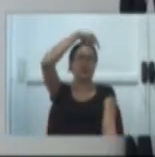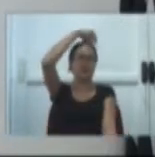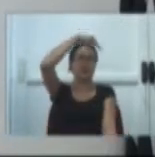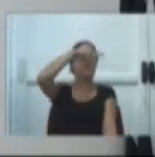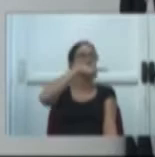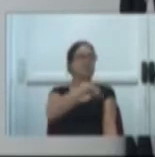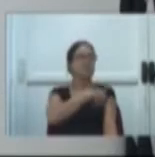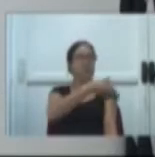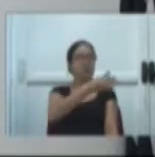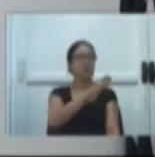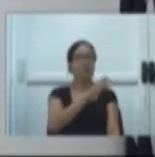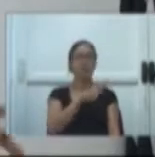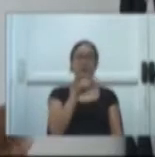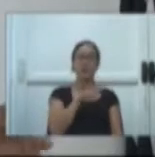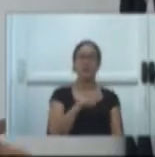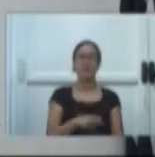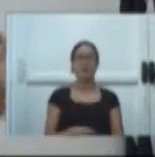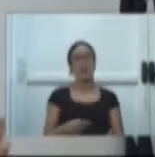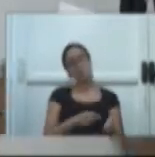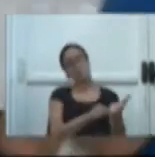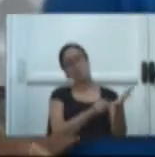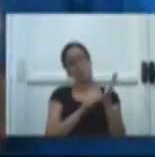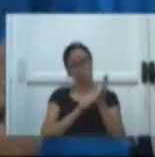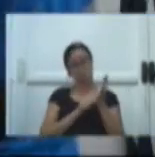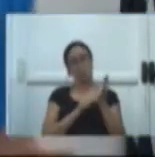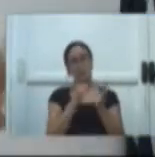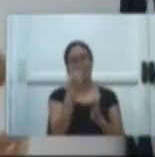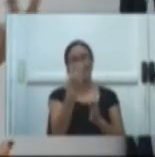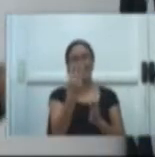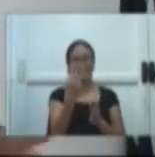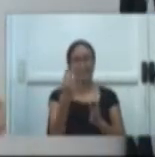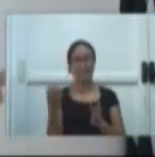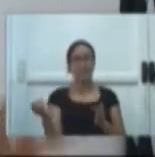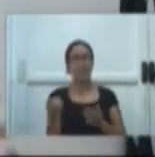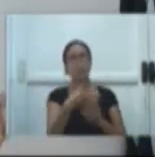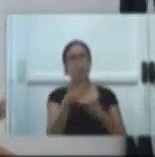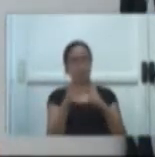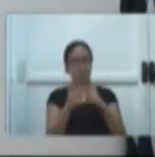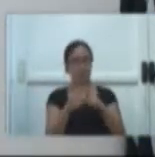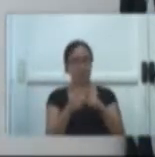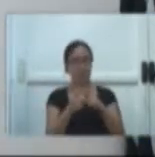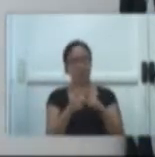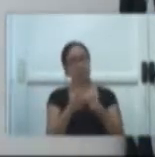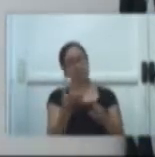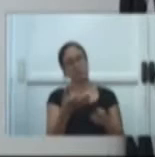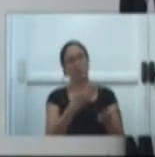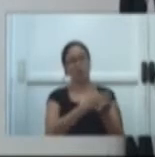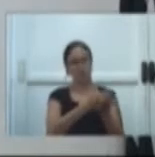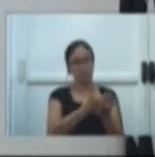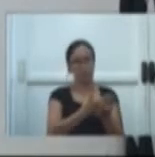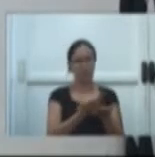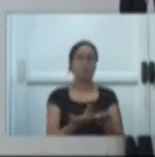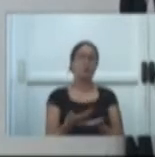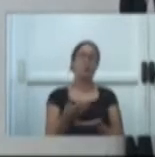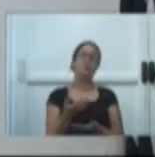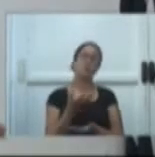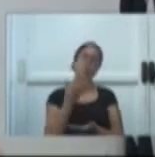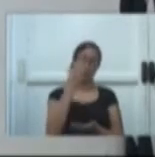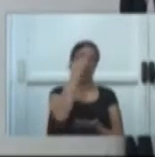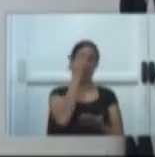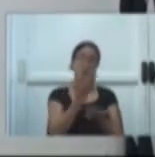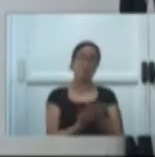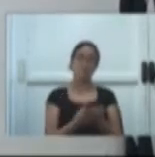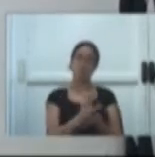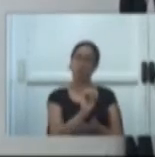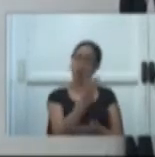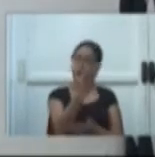que estavam entrando. Então, creio que essa agilidade está tendo, mas parabéns pelo requerimento